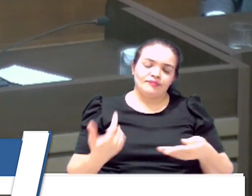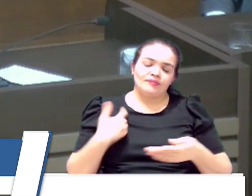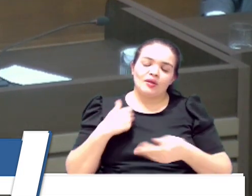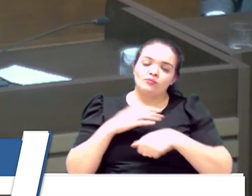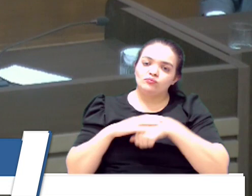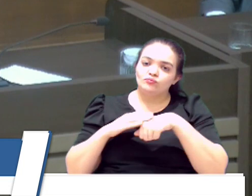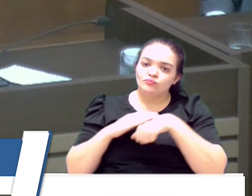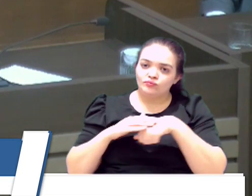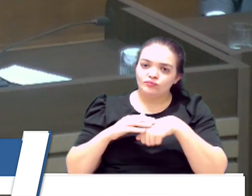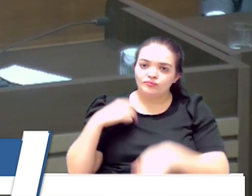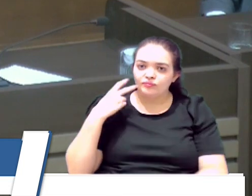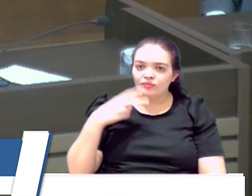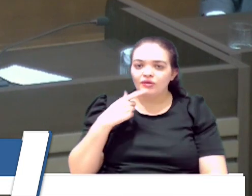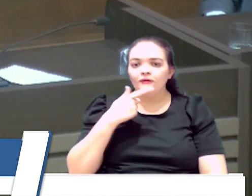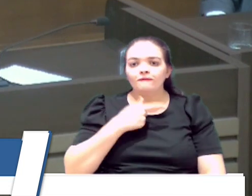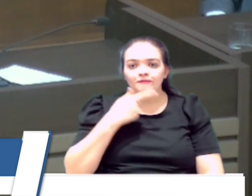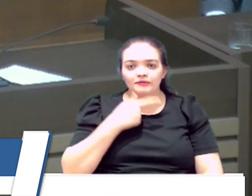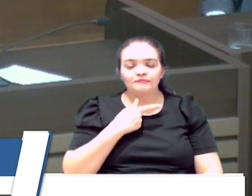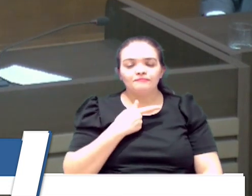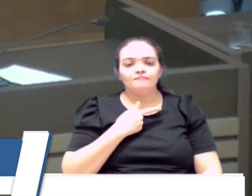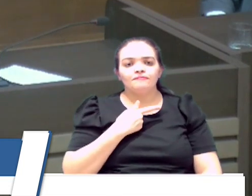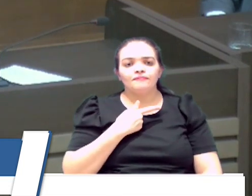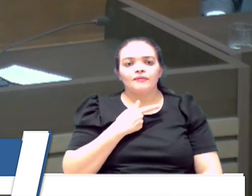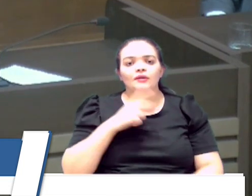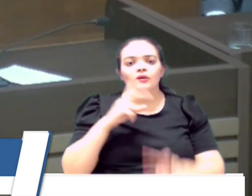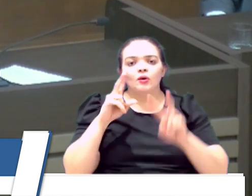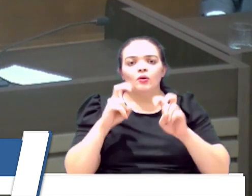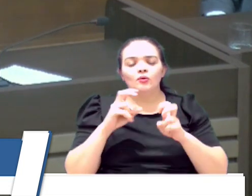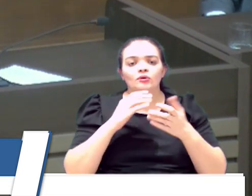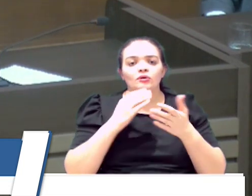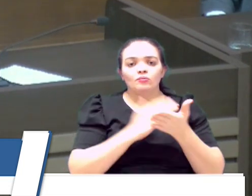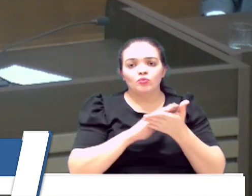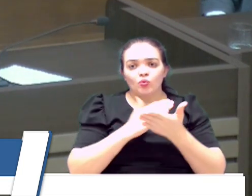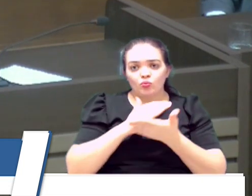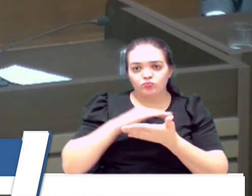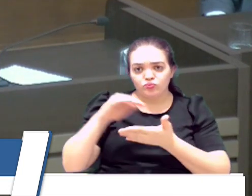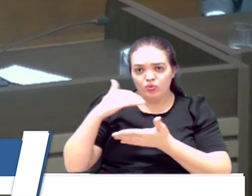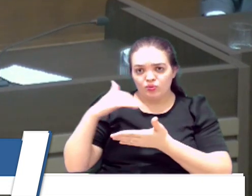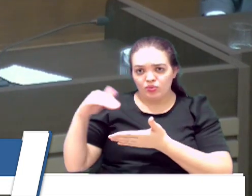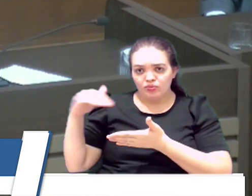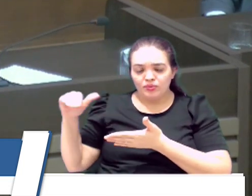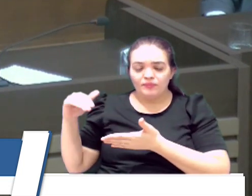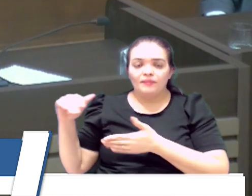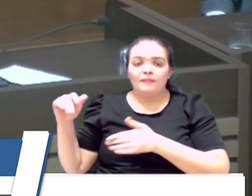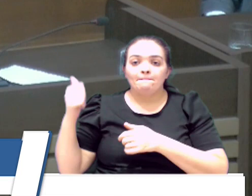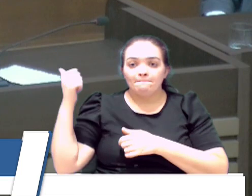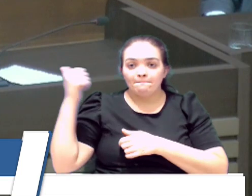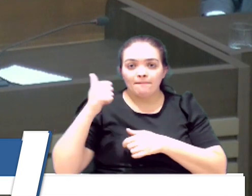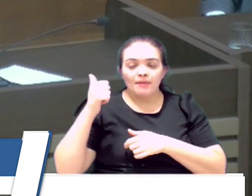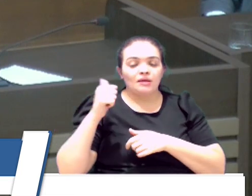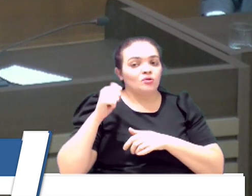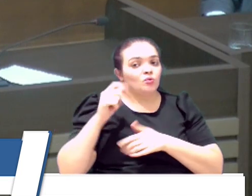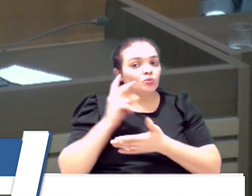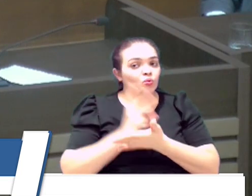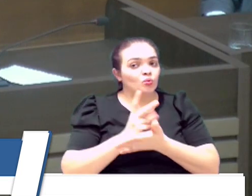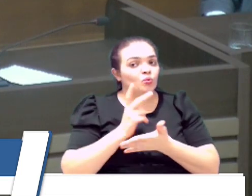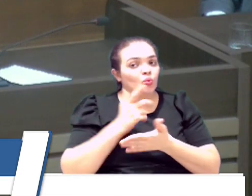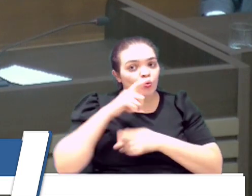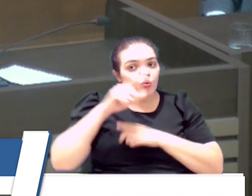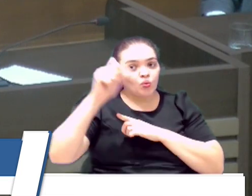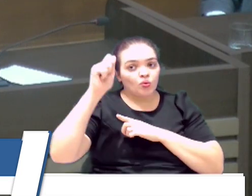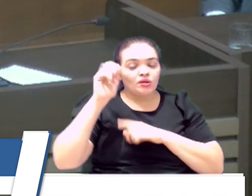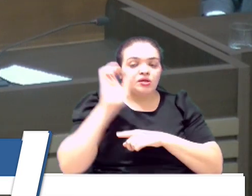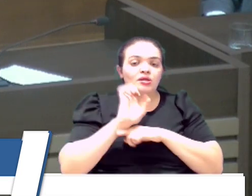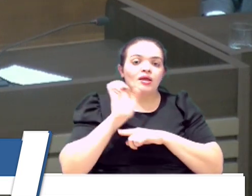com o vereador Gilson aqui sobre alguns encaminhamentos. Primeiro, que a gente já conquistou aqui no estado de São